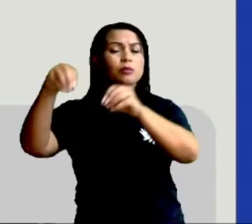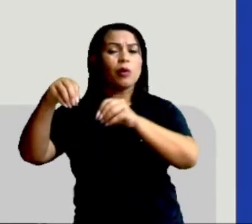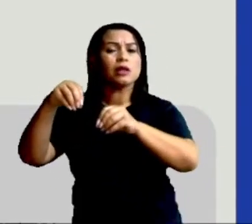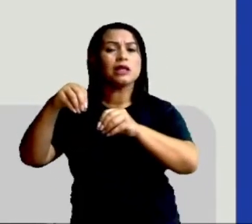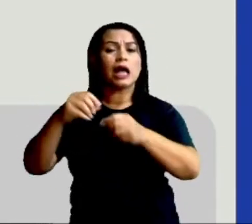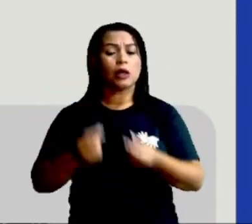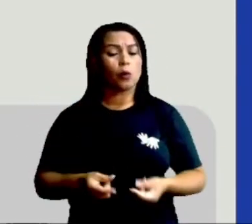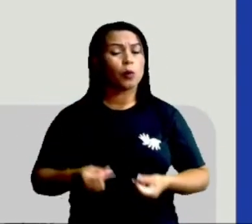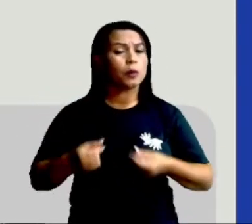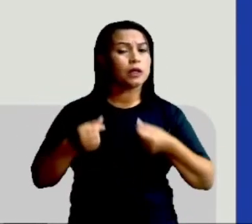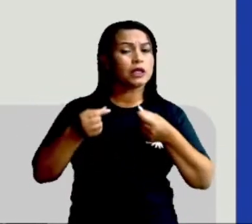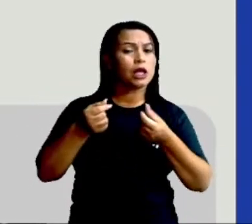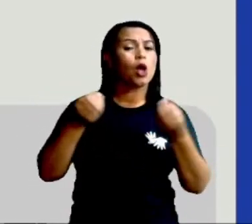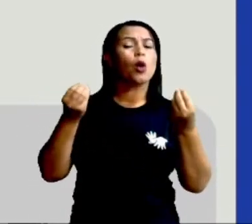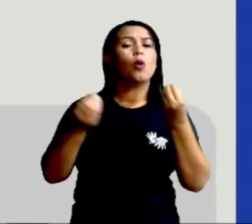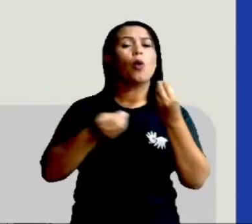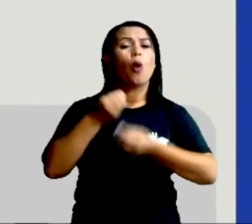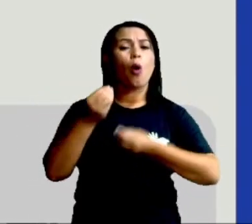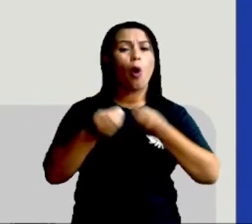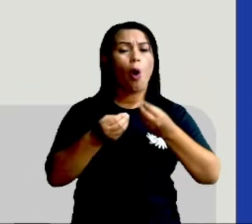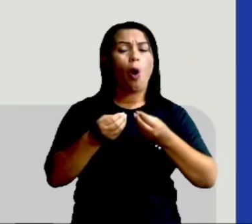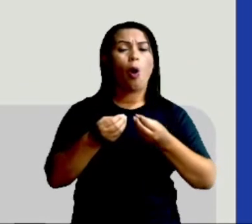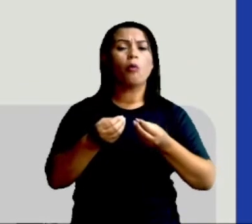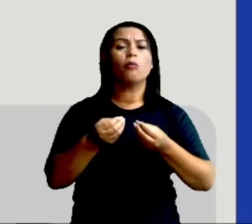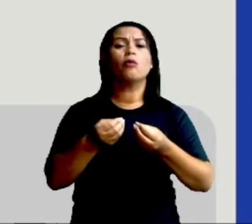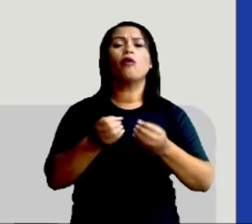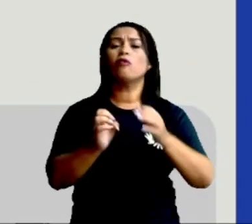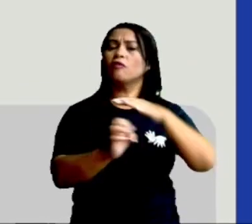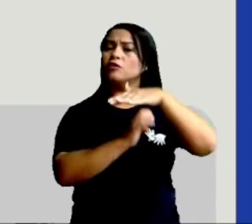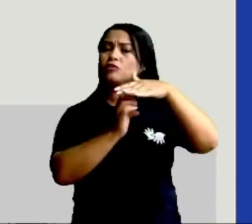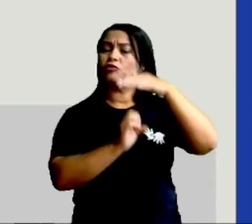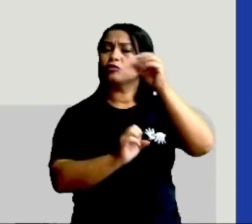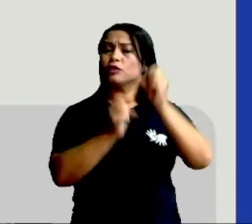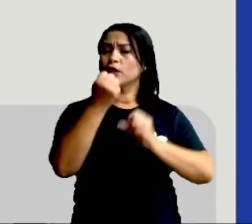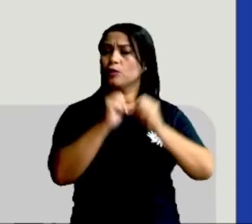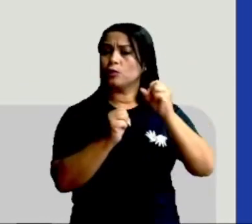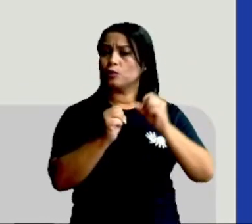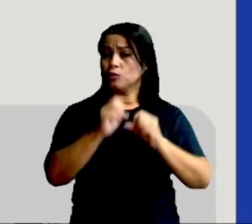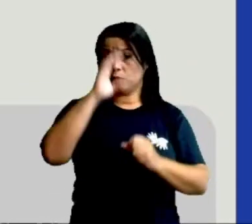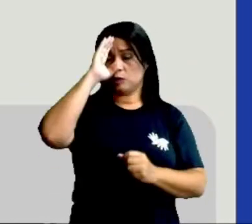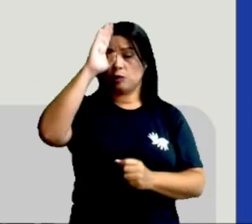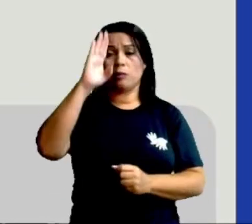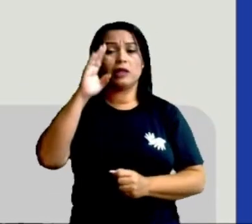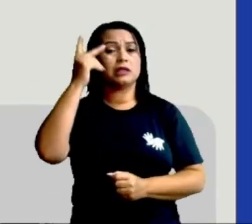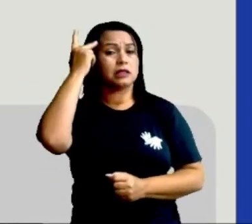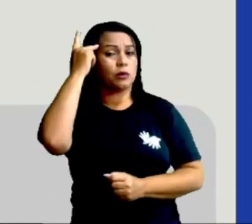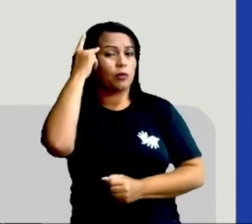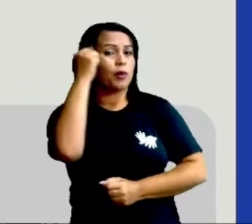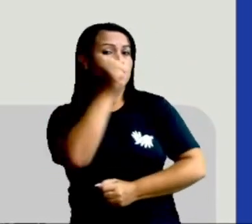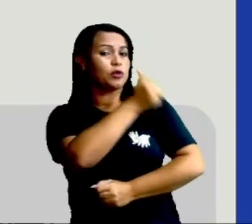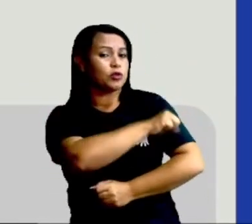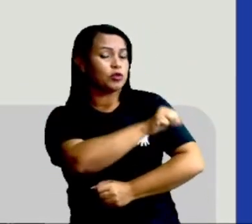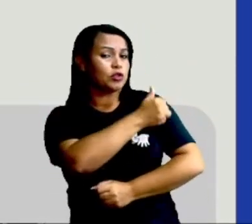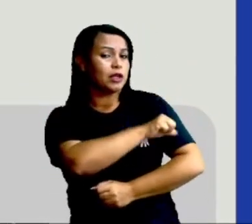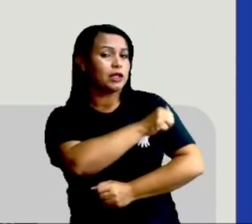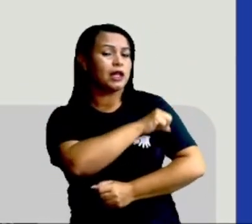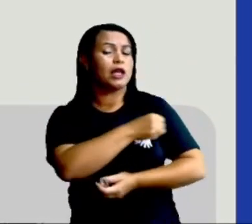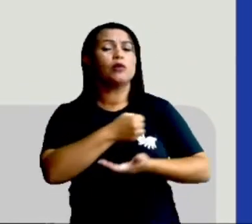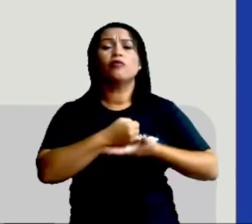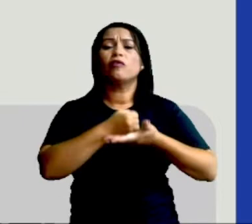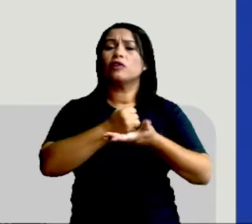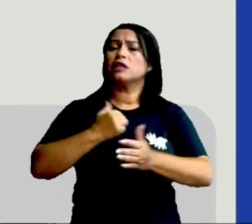do café foi investido na indústria, principalmente de São Paulo e Rio de Janeiro, favorecendo